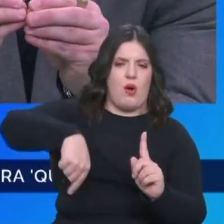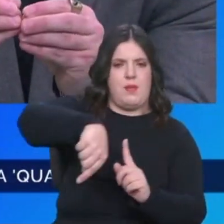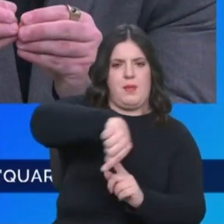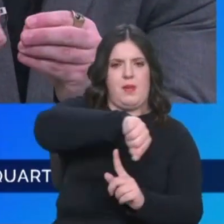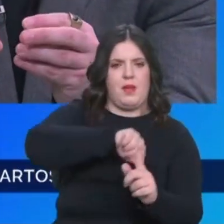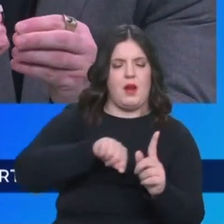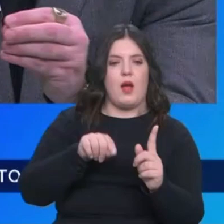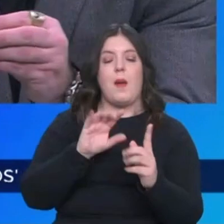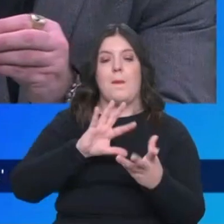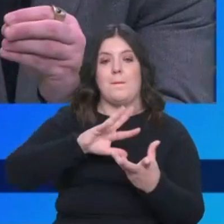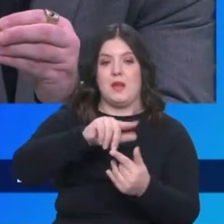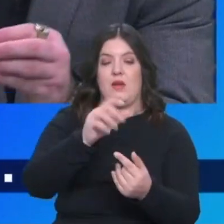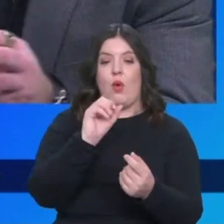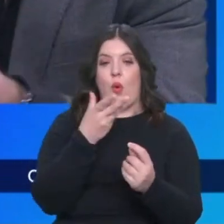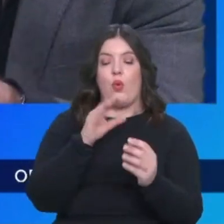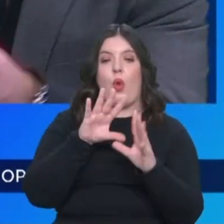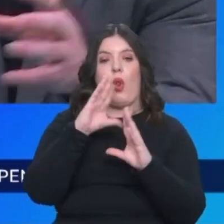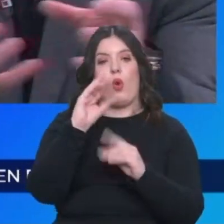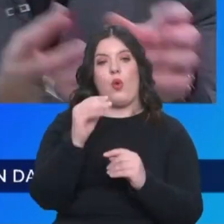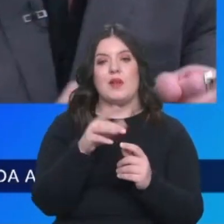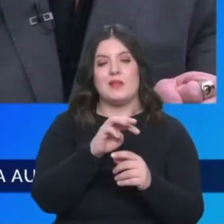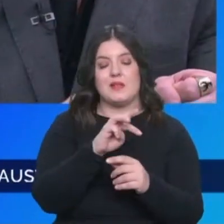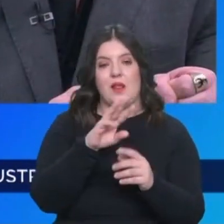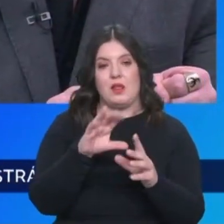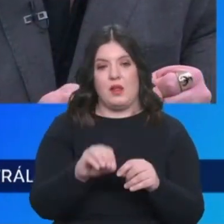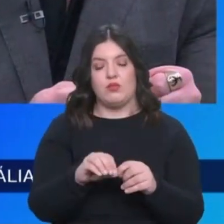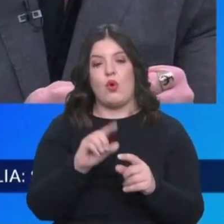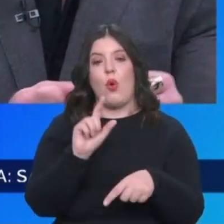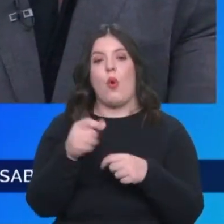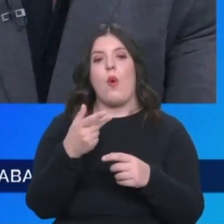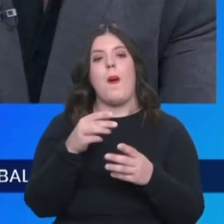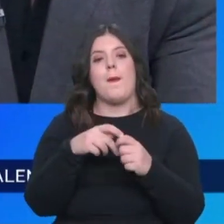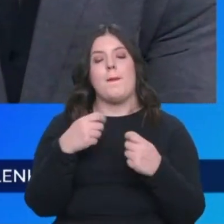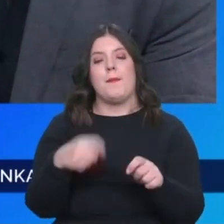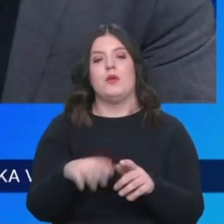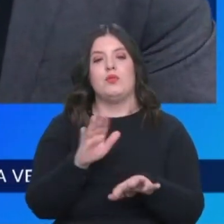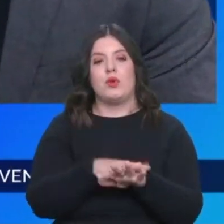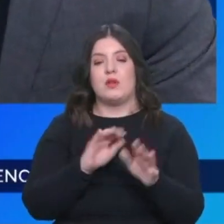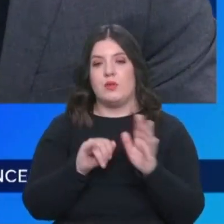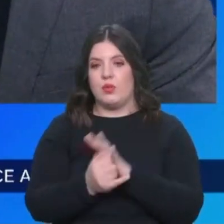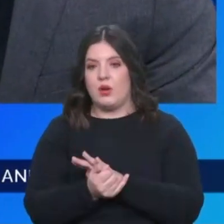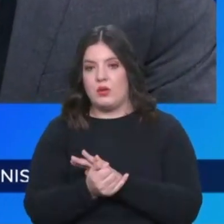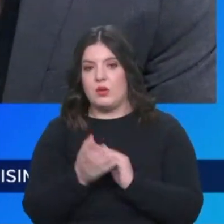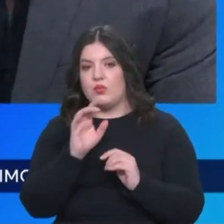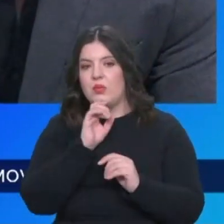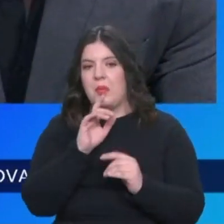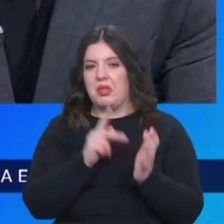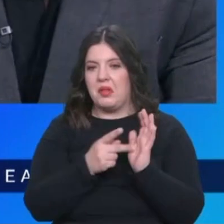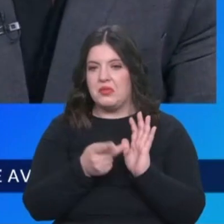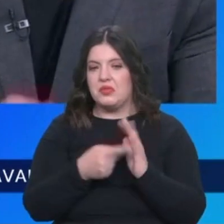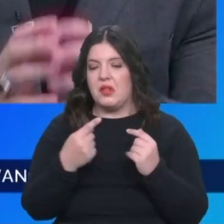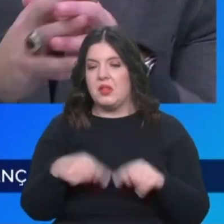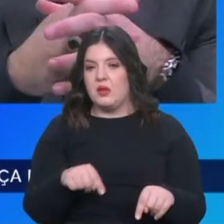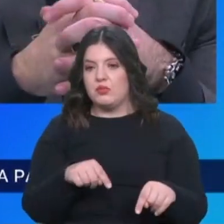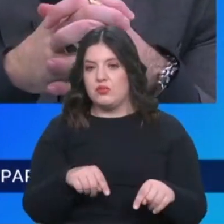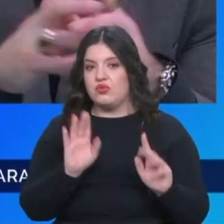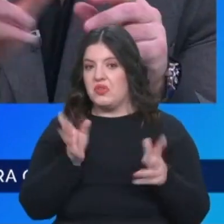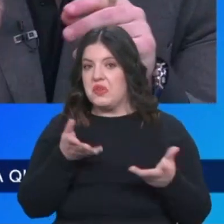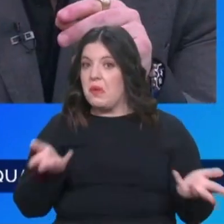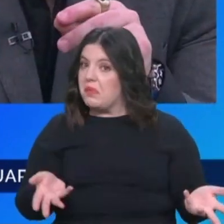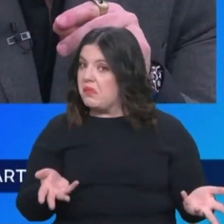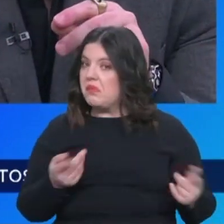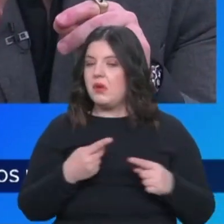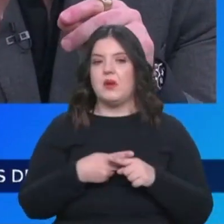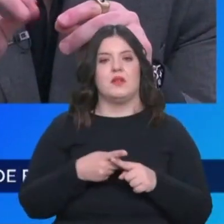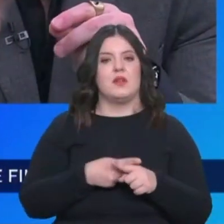de uma lua em centímetros ou metros devido à passagem de um buraco negro primordial? Será que já temos essa tecnologia? Olha, por acaso é interessante.